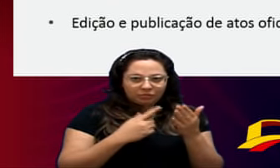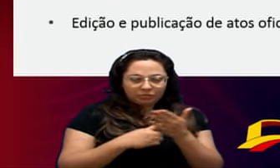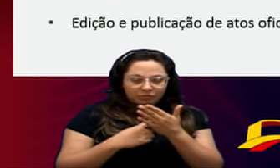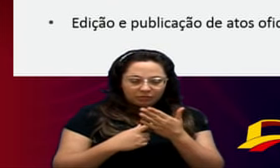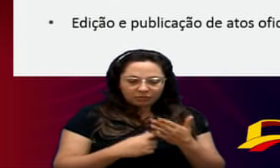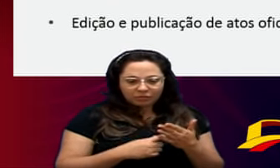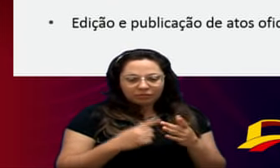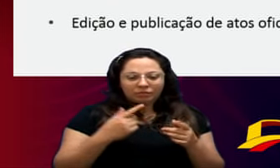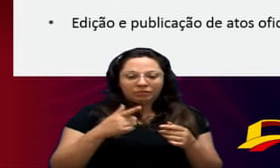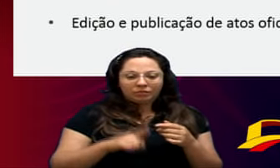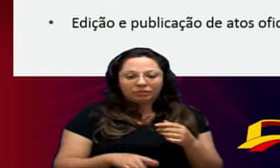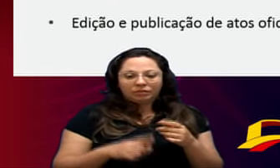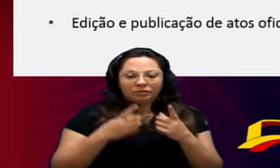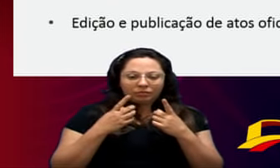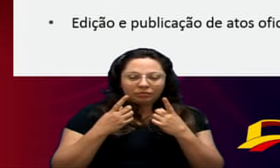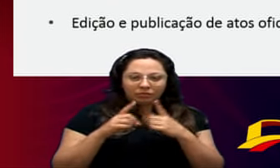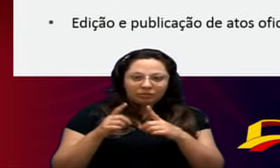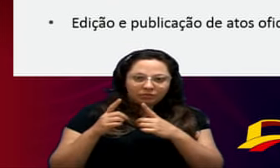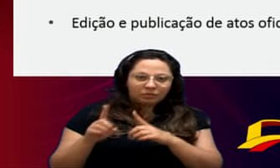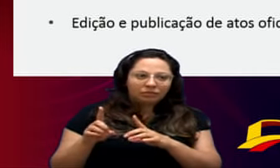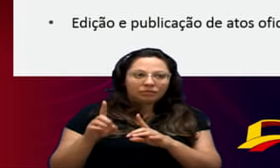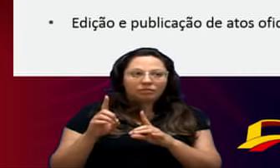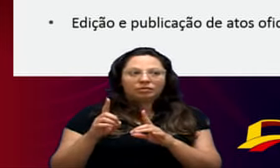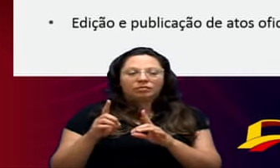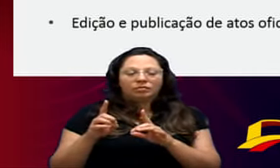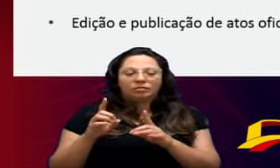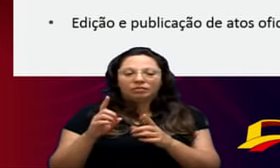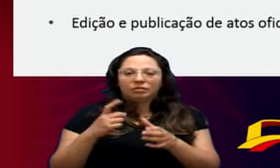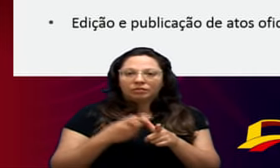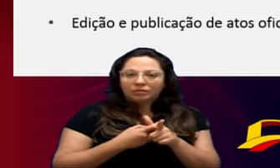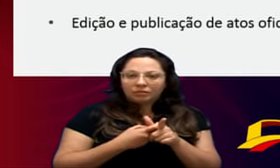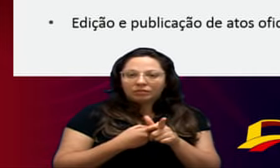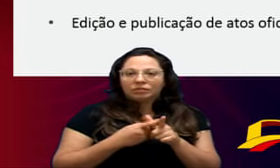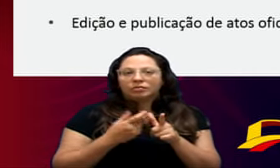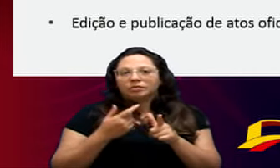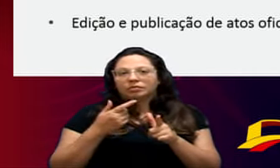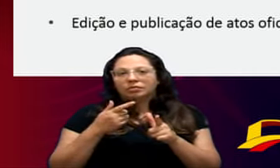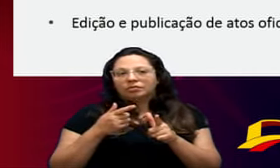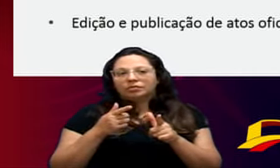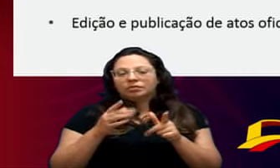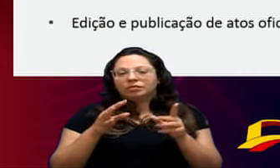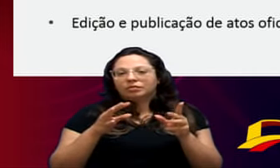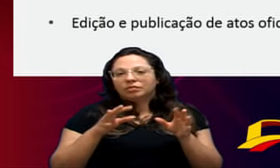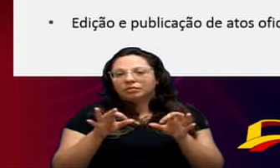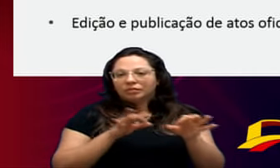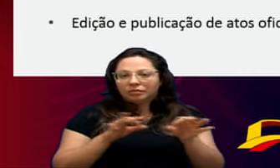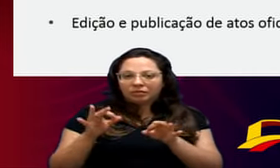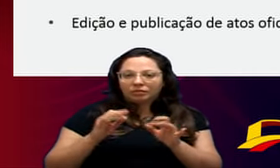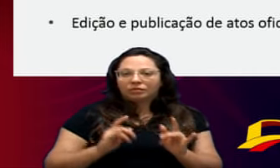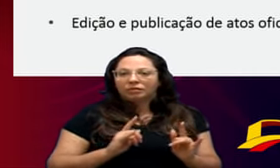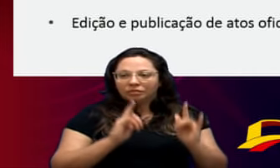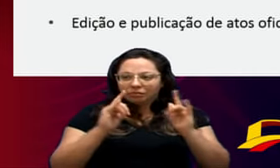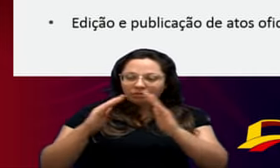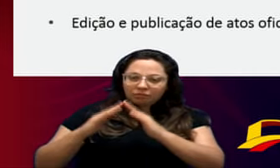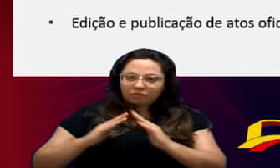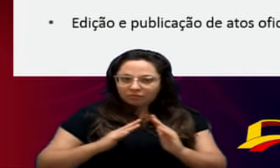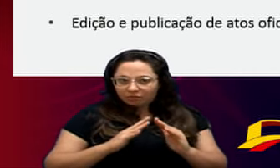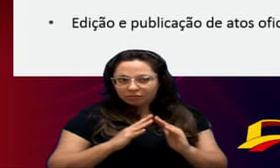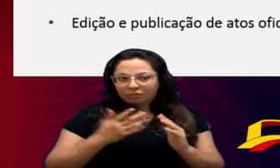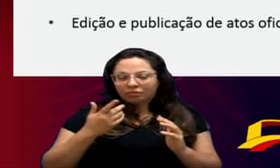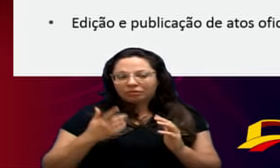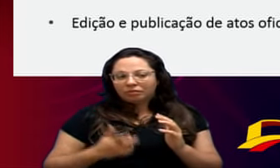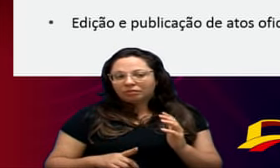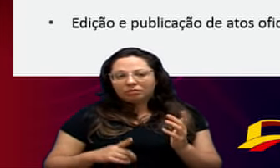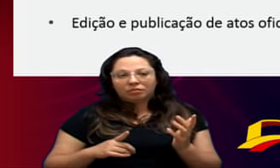em processos judiciais a cobrança Advir ativa controle e registro do patrimônio imobiliário a edição publicação de Atos